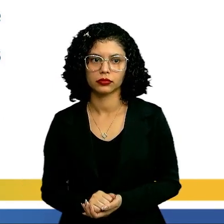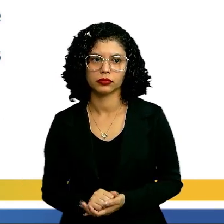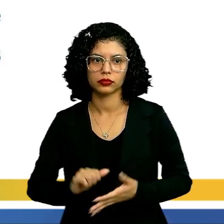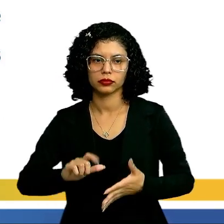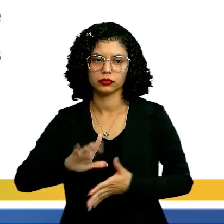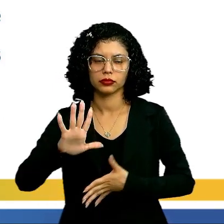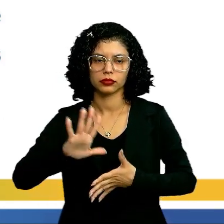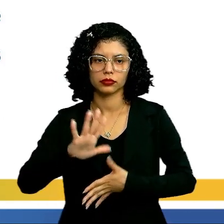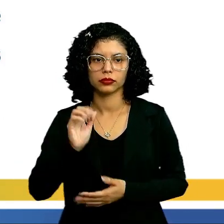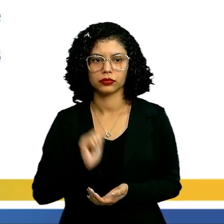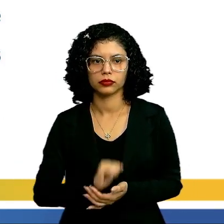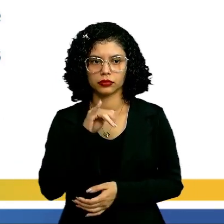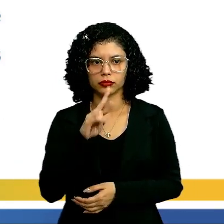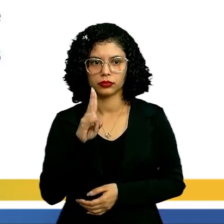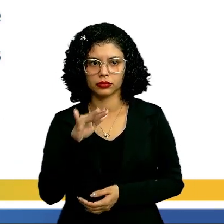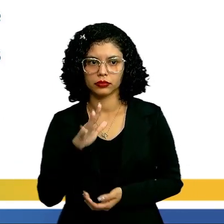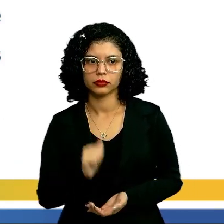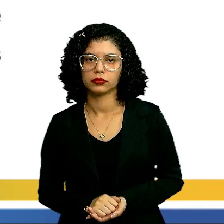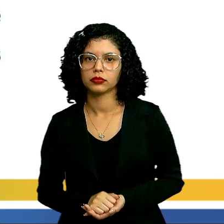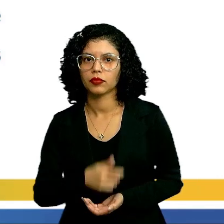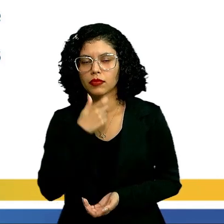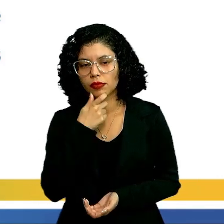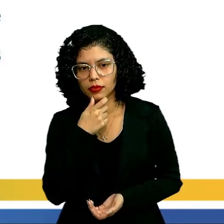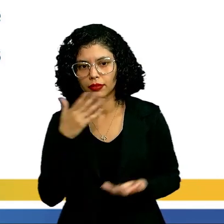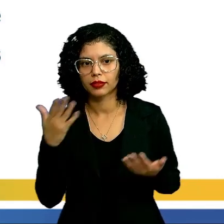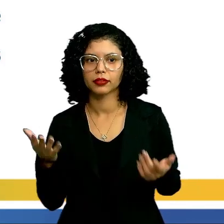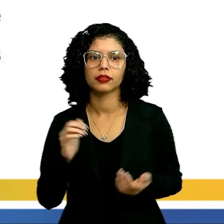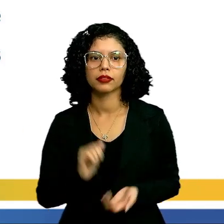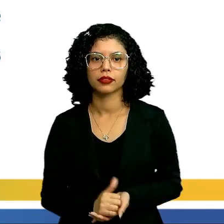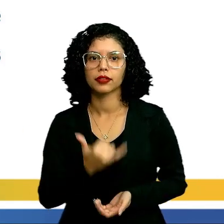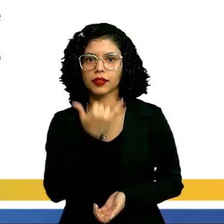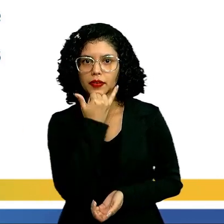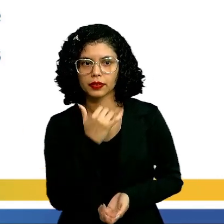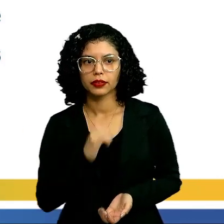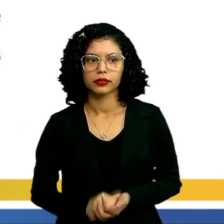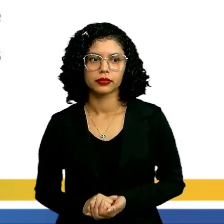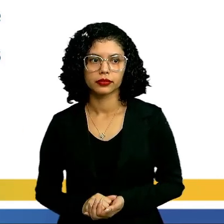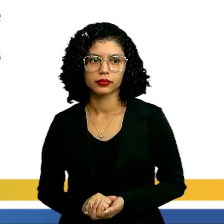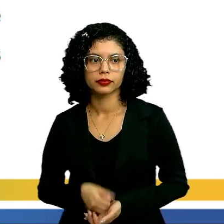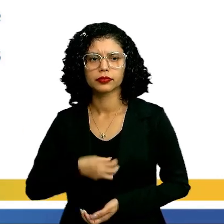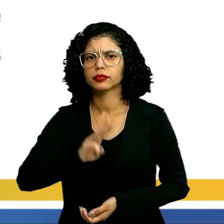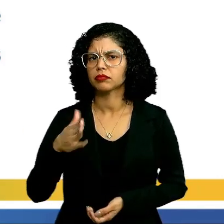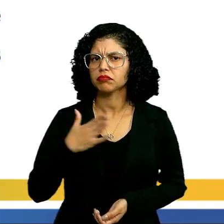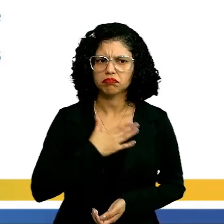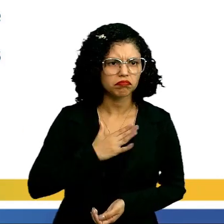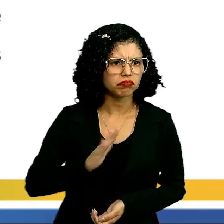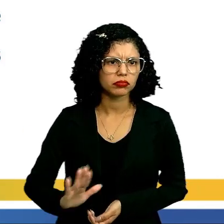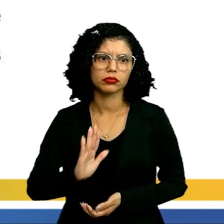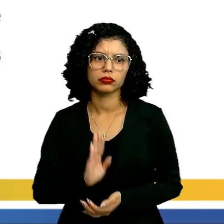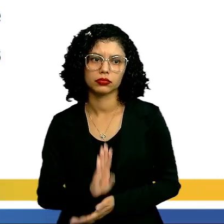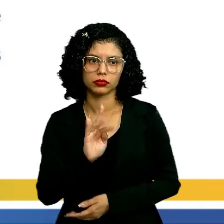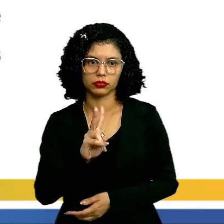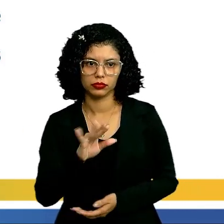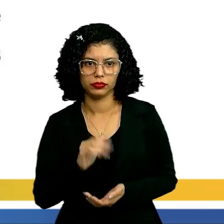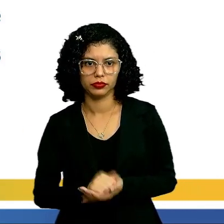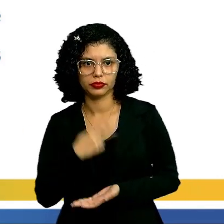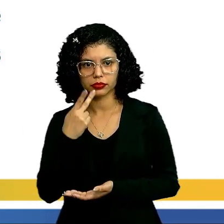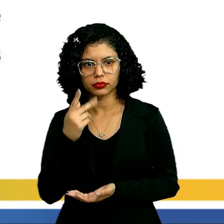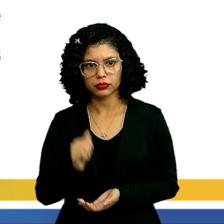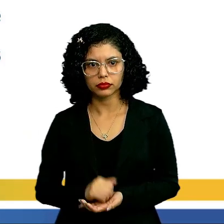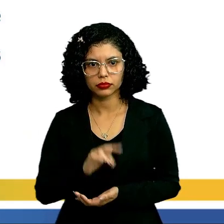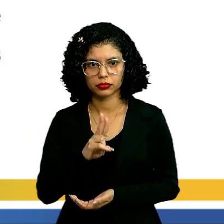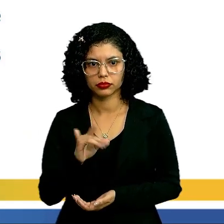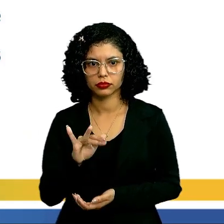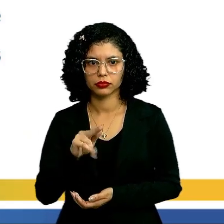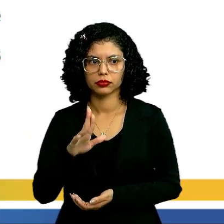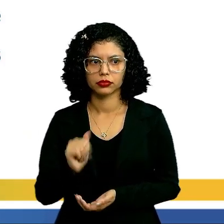Idol Islâmico. Meu inglês é esse mesmo, vocês me perdoem. Quem não gosta do Big Brother diz que o